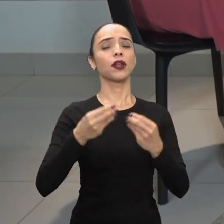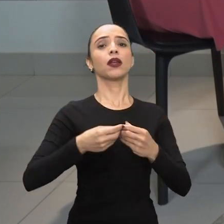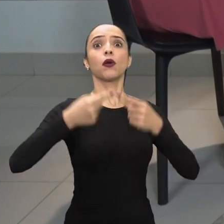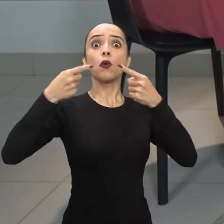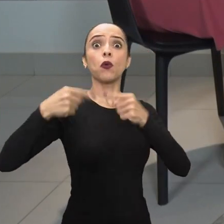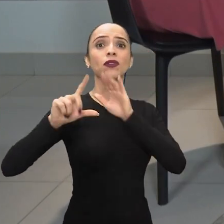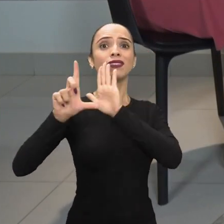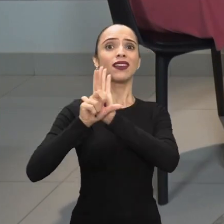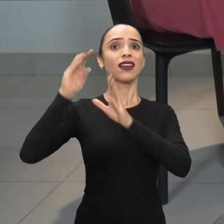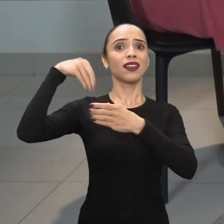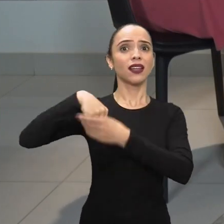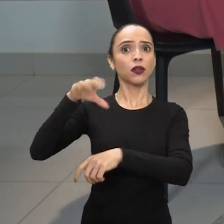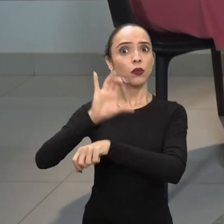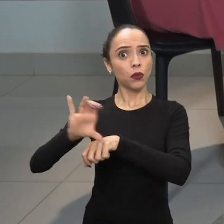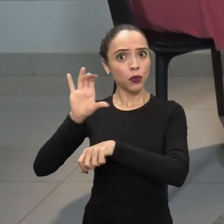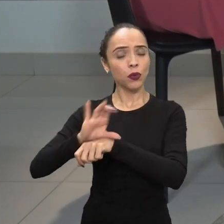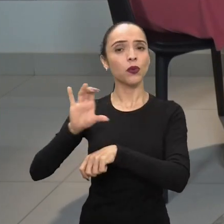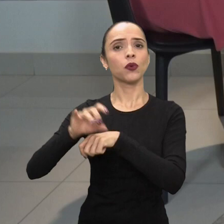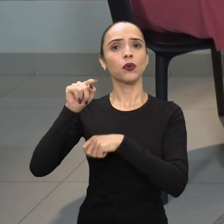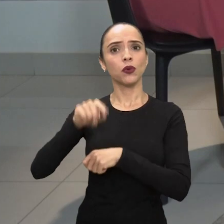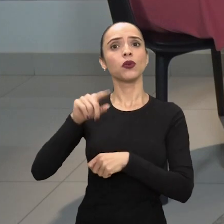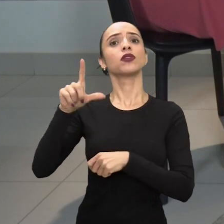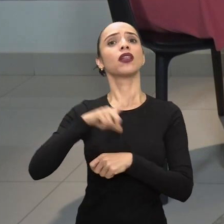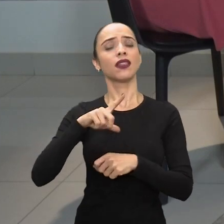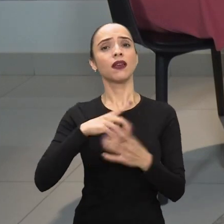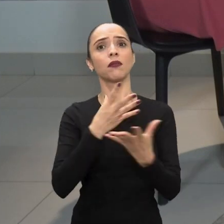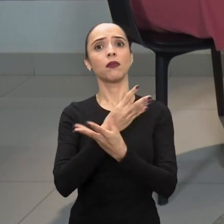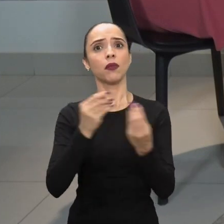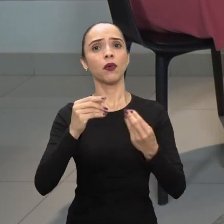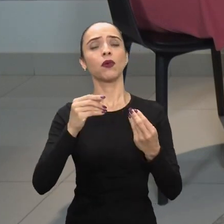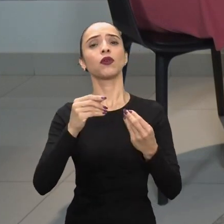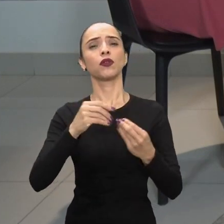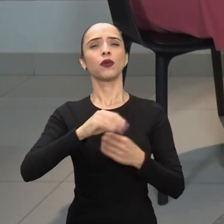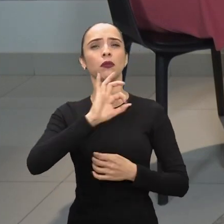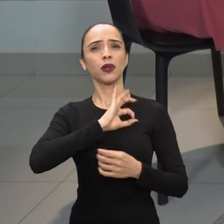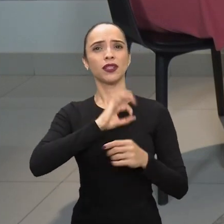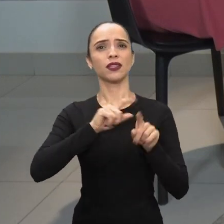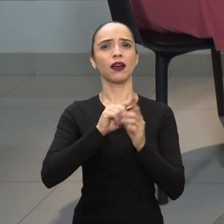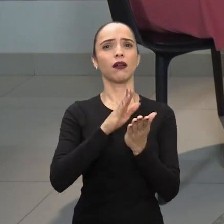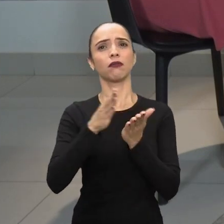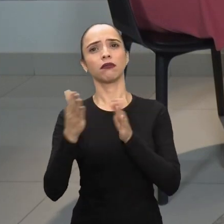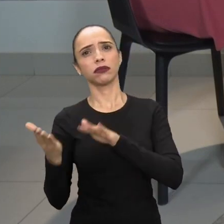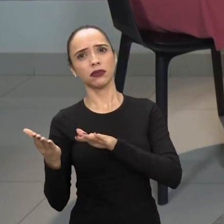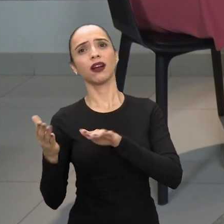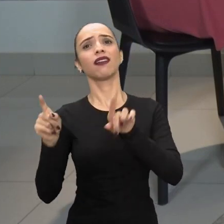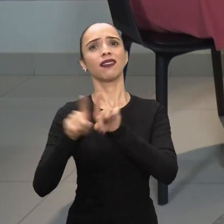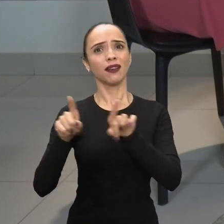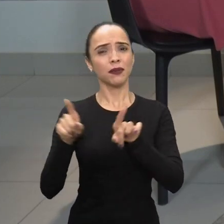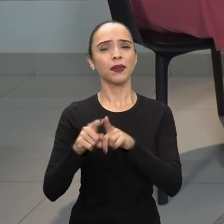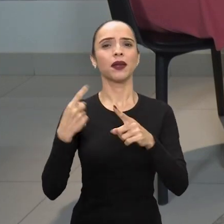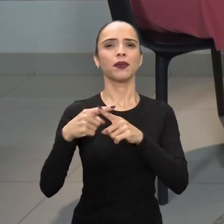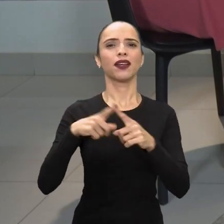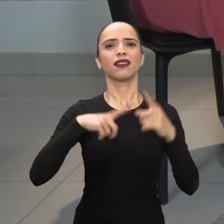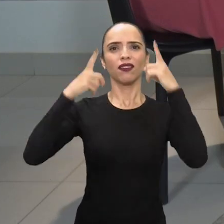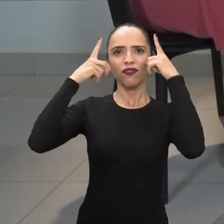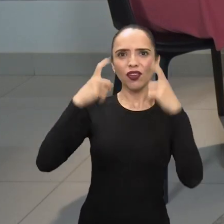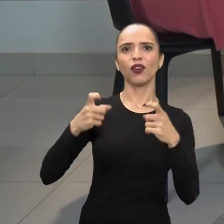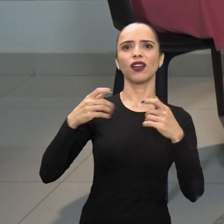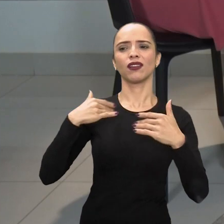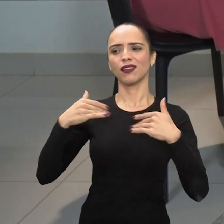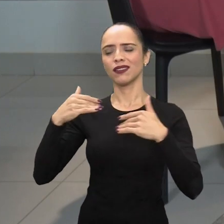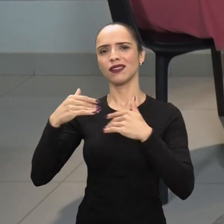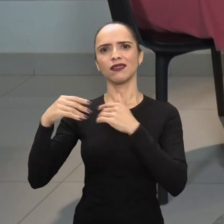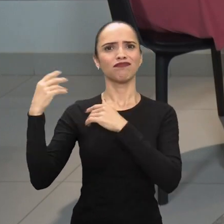cursos policiais que vem a óbito diante da violência extrema física moral psicológica né E também é